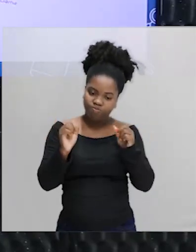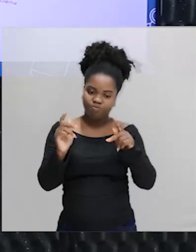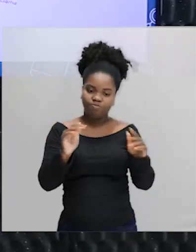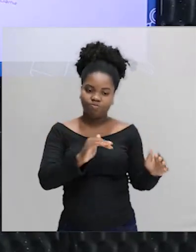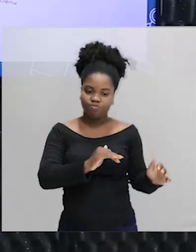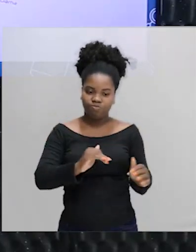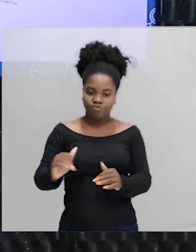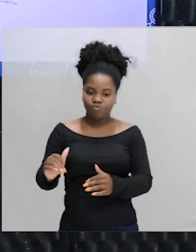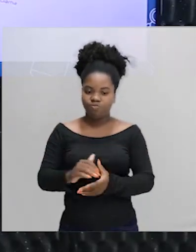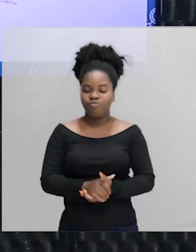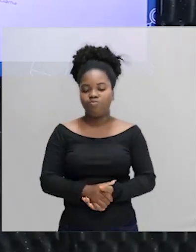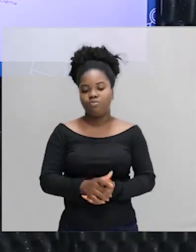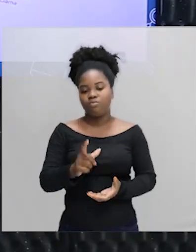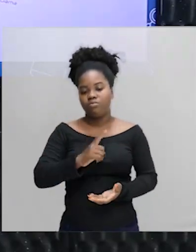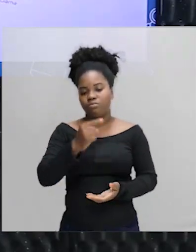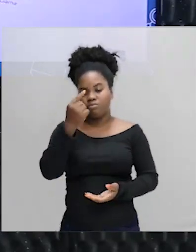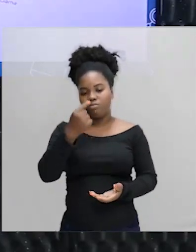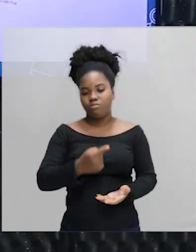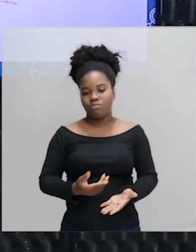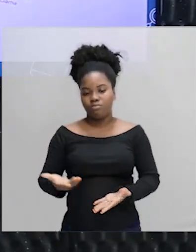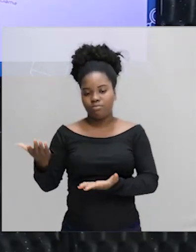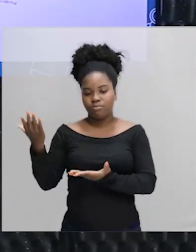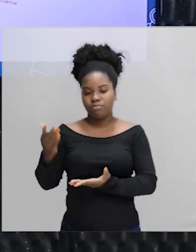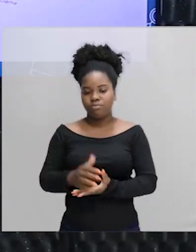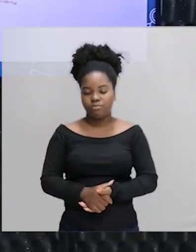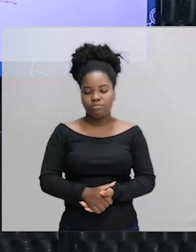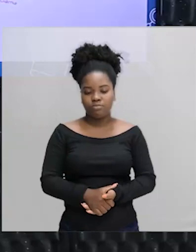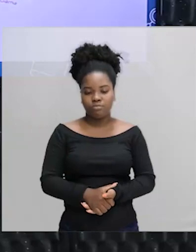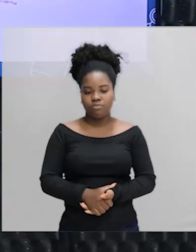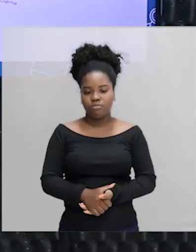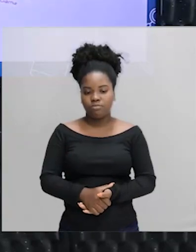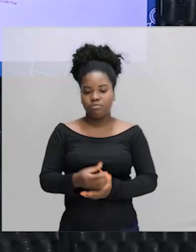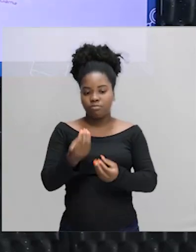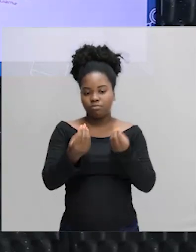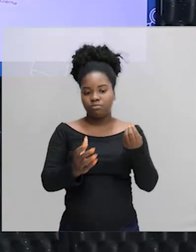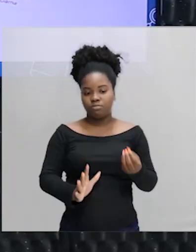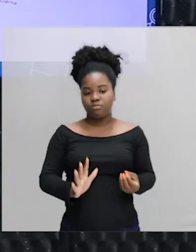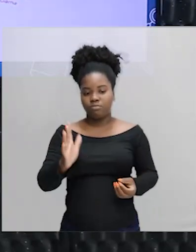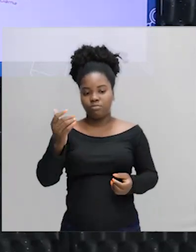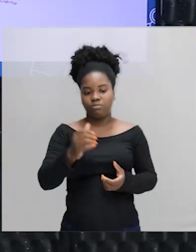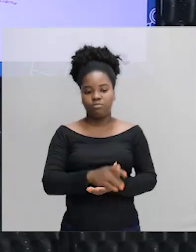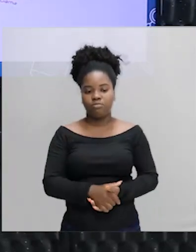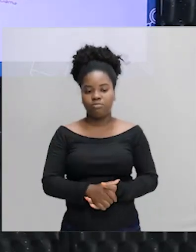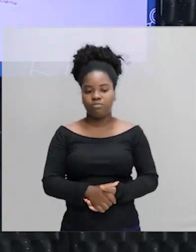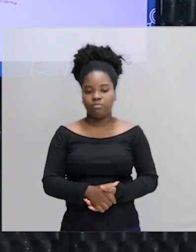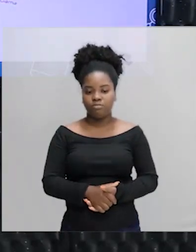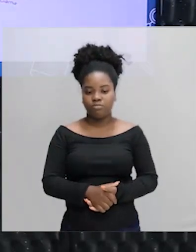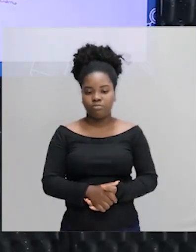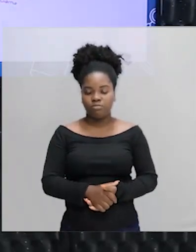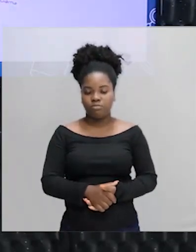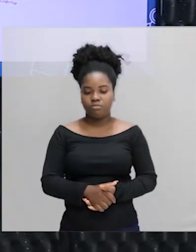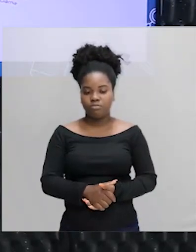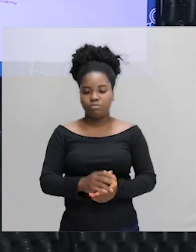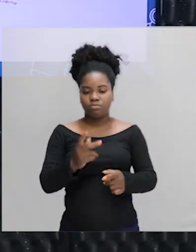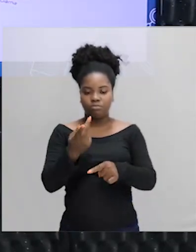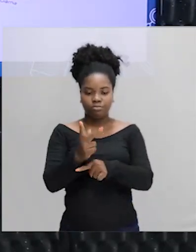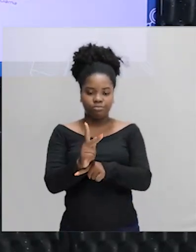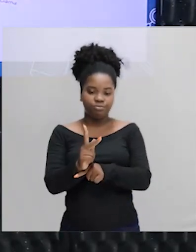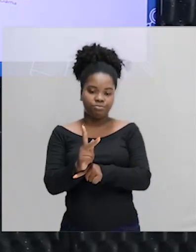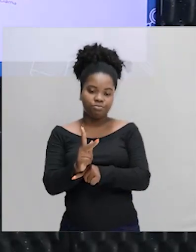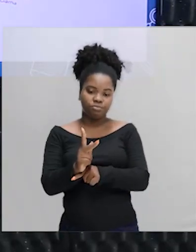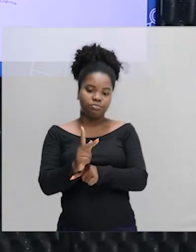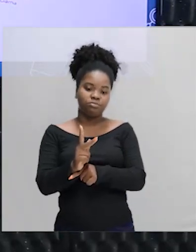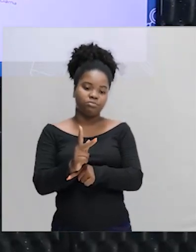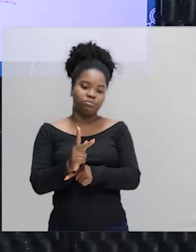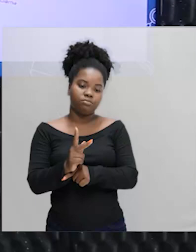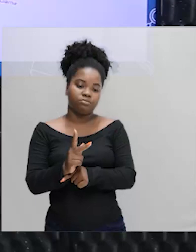ok? Então nós temos o seguinte. Olha como é que acontece. O hidrogênio, que é uma